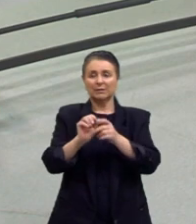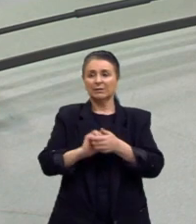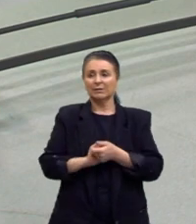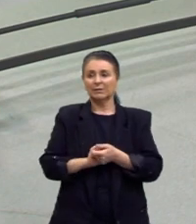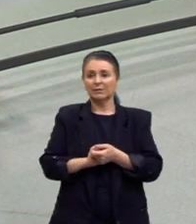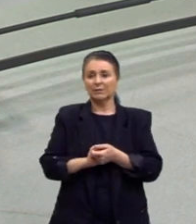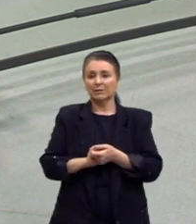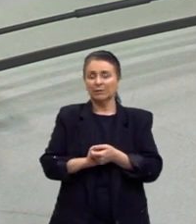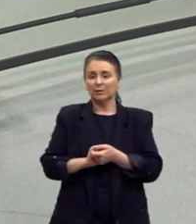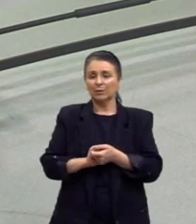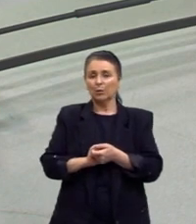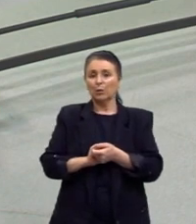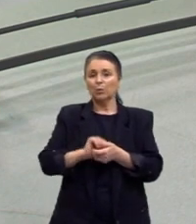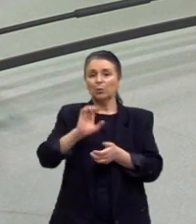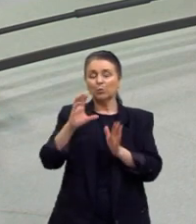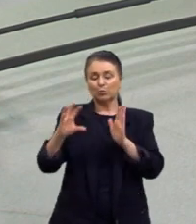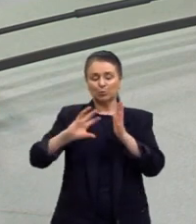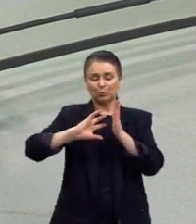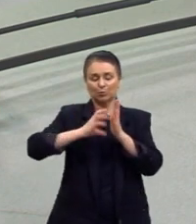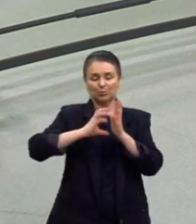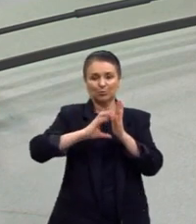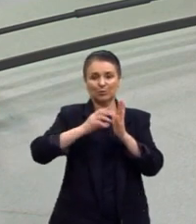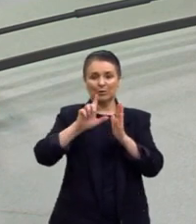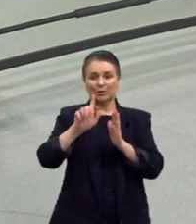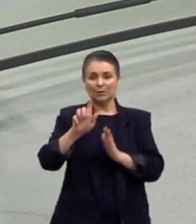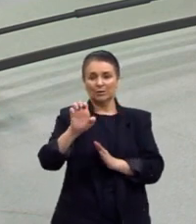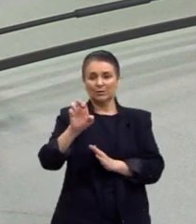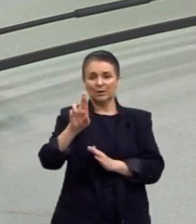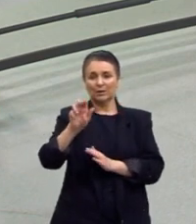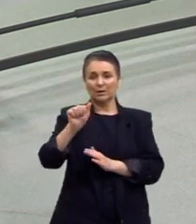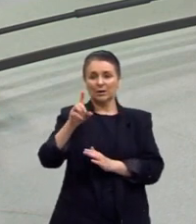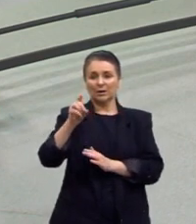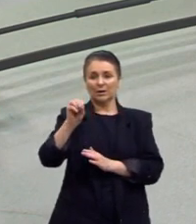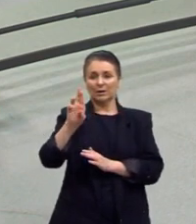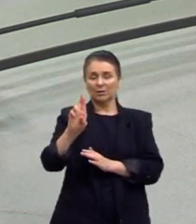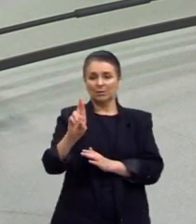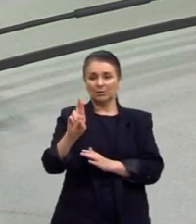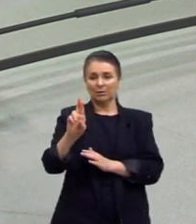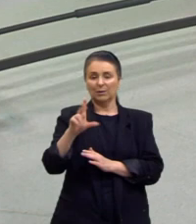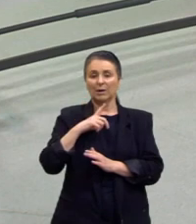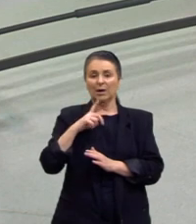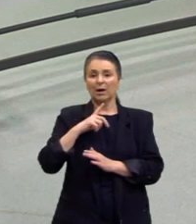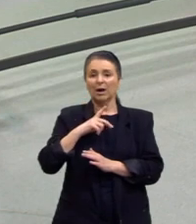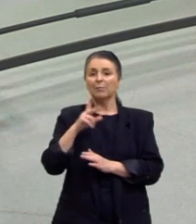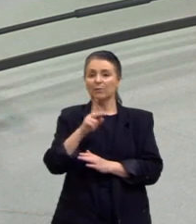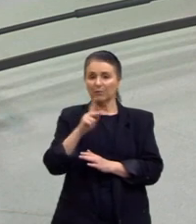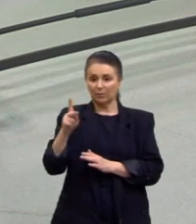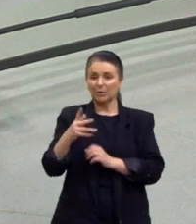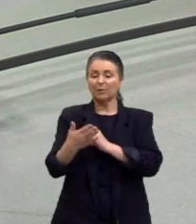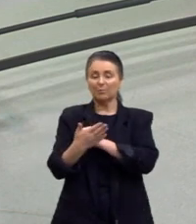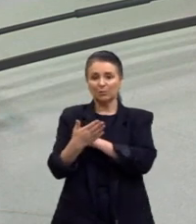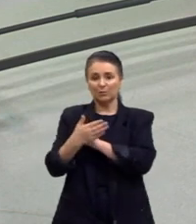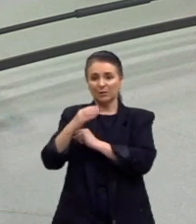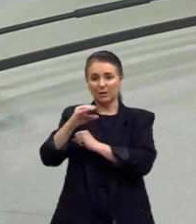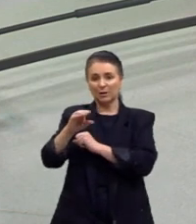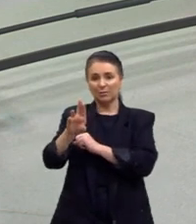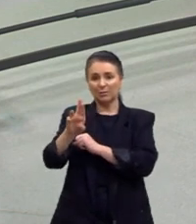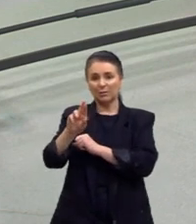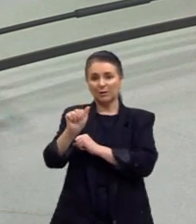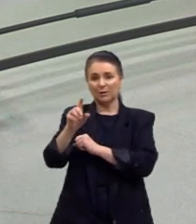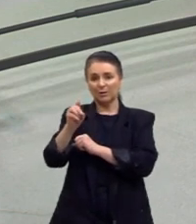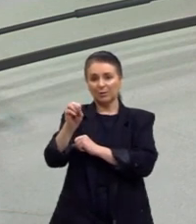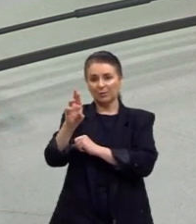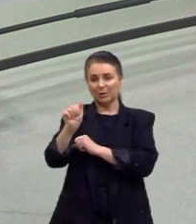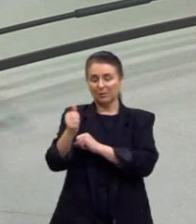um mini gerador, né? Foi cedido aí pela minha curadora, agradeço bastante, tá? Para mostrar para vocês,